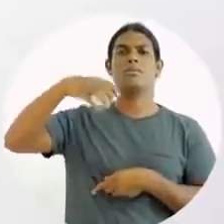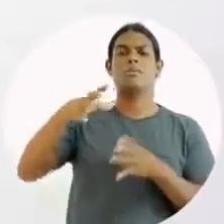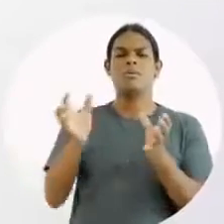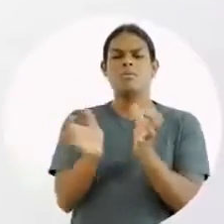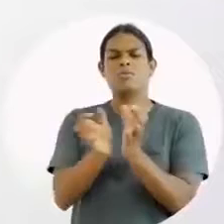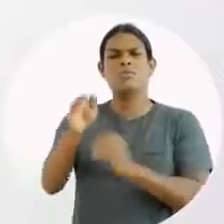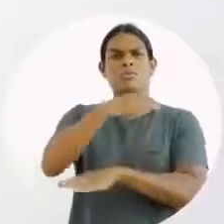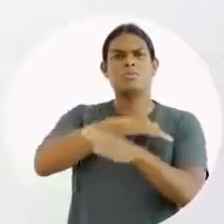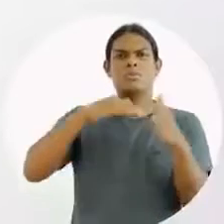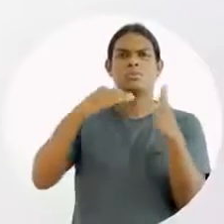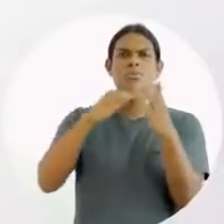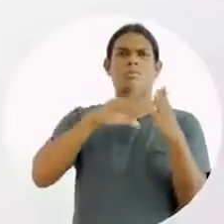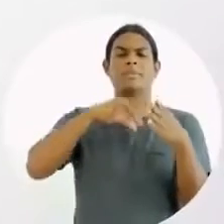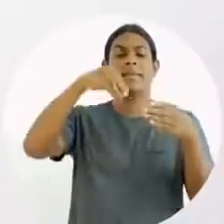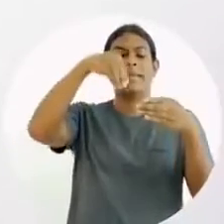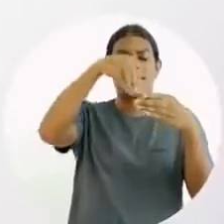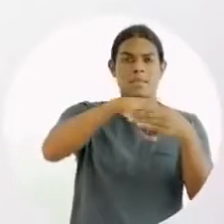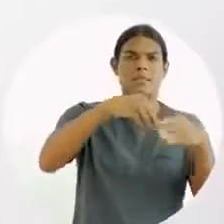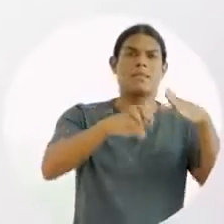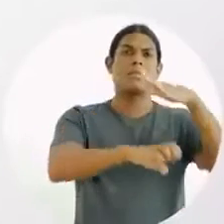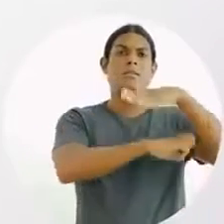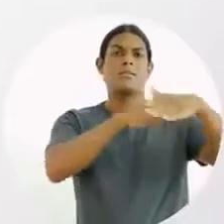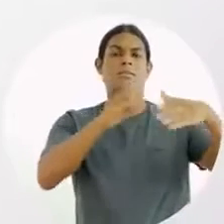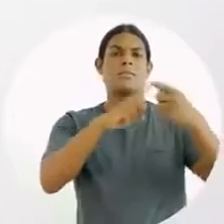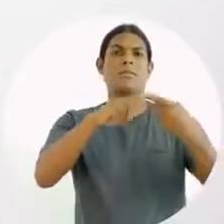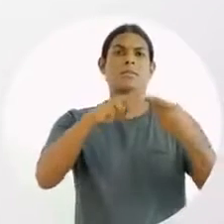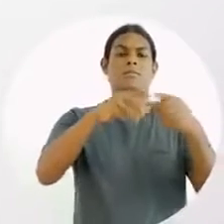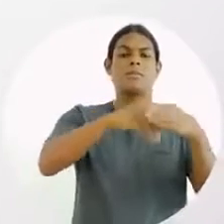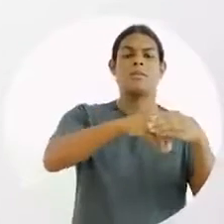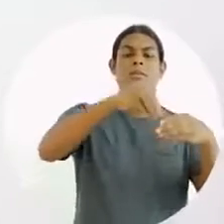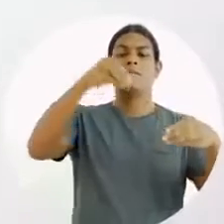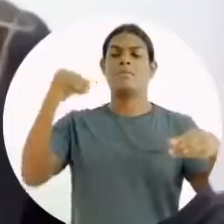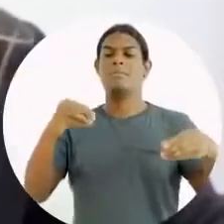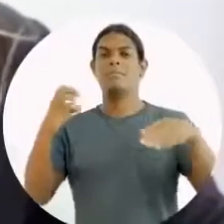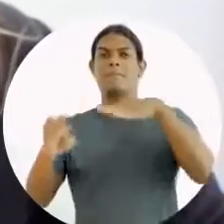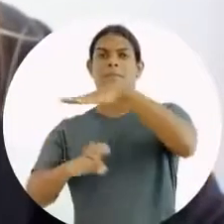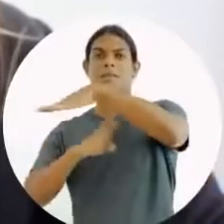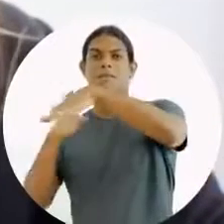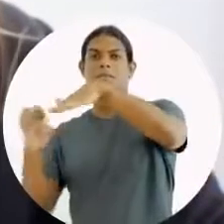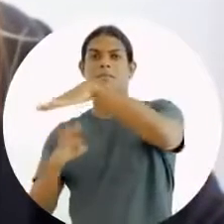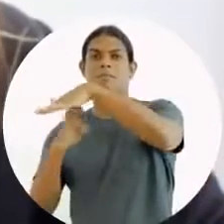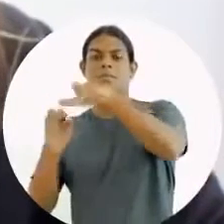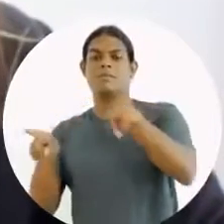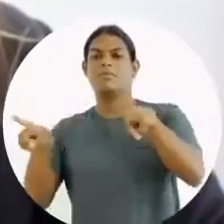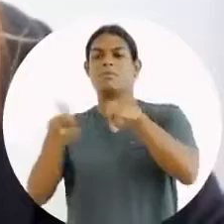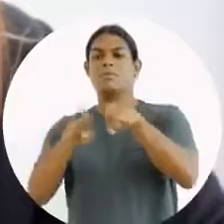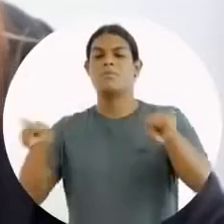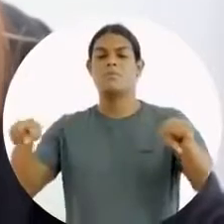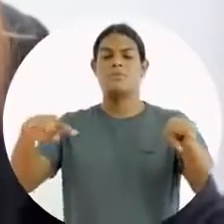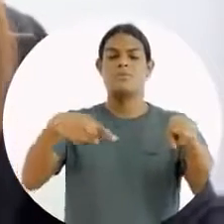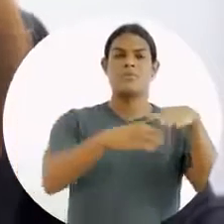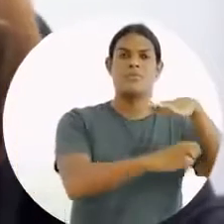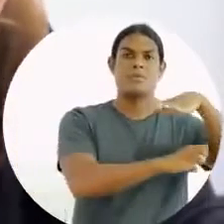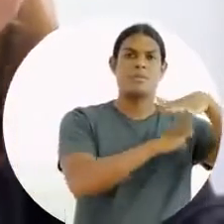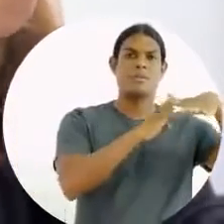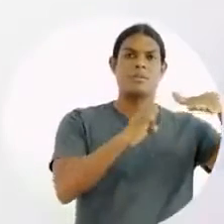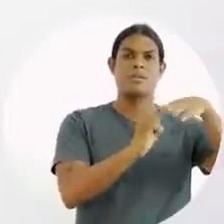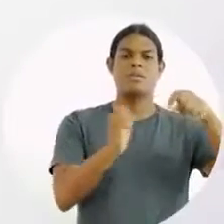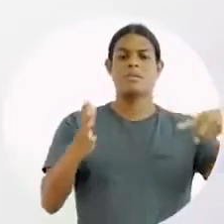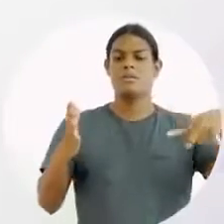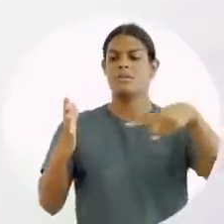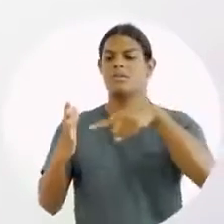minha organização e fora dela, que vai contribuir para o alcance dos meus resultados.